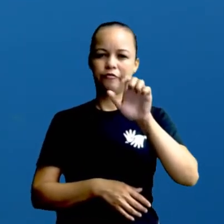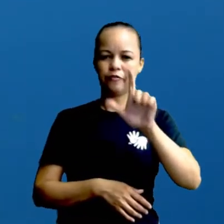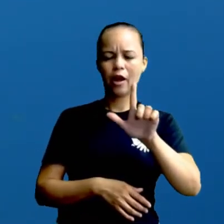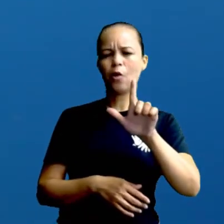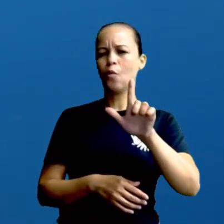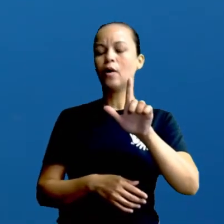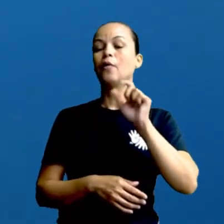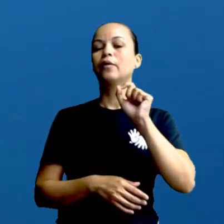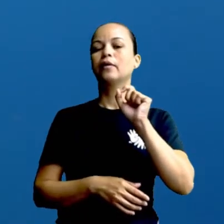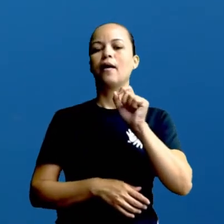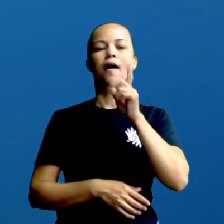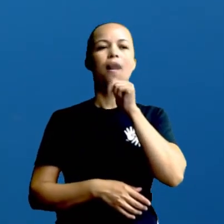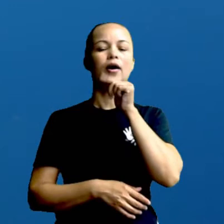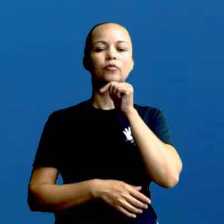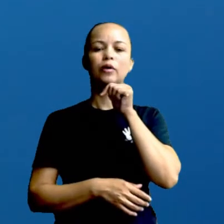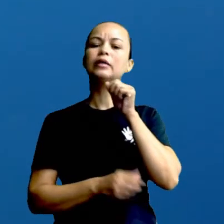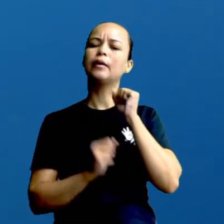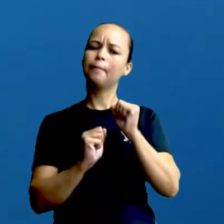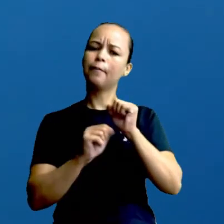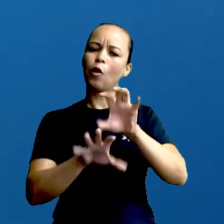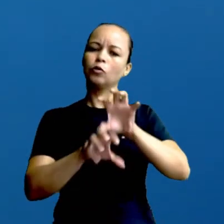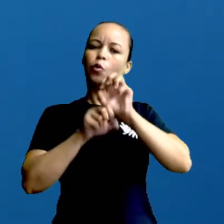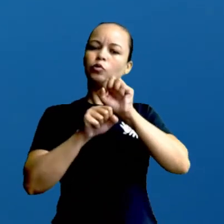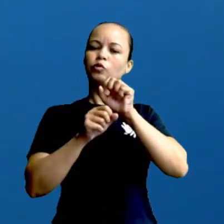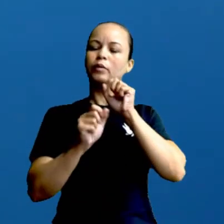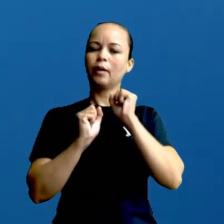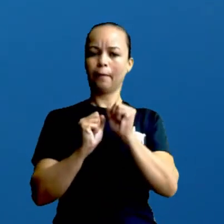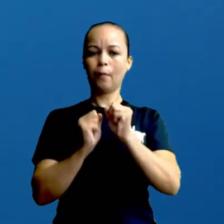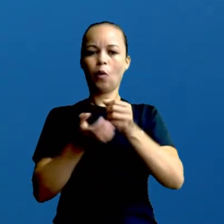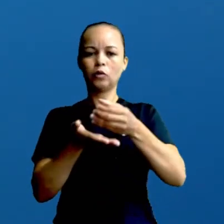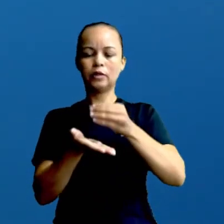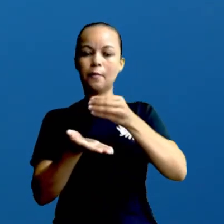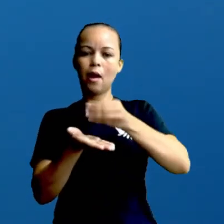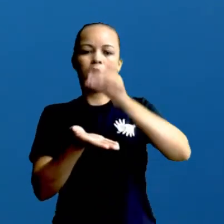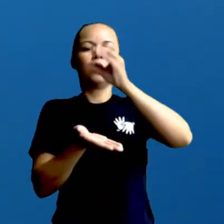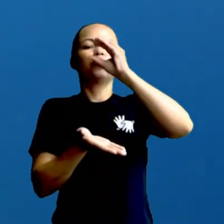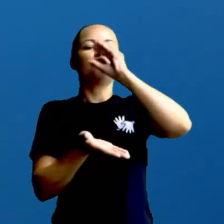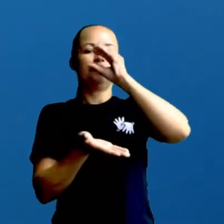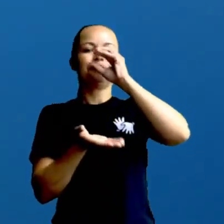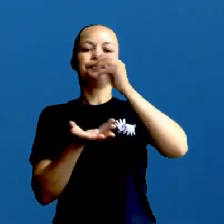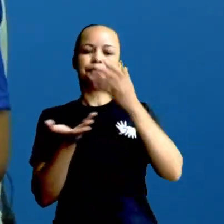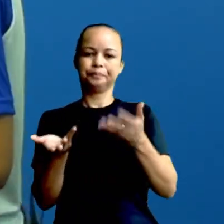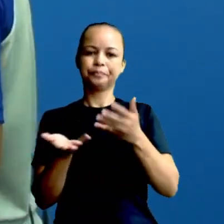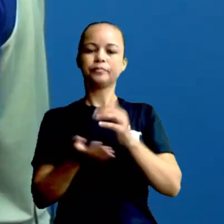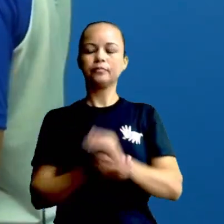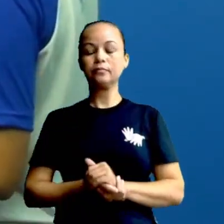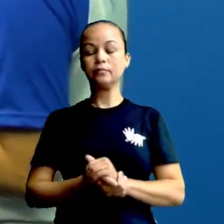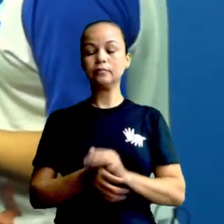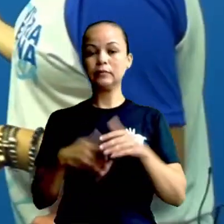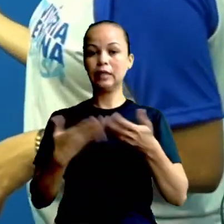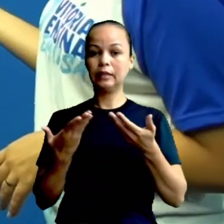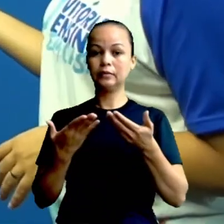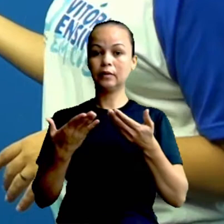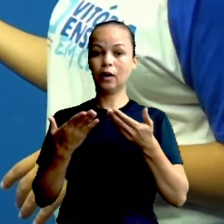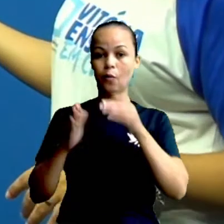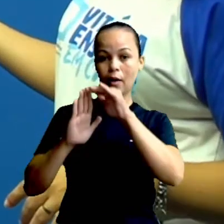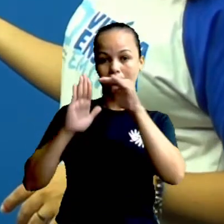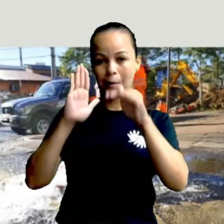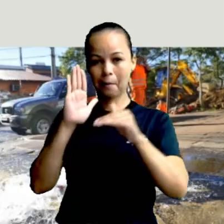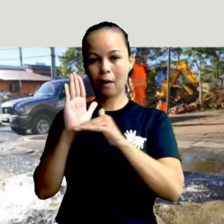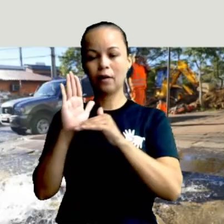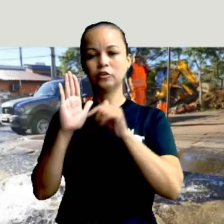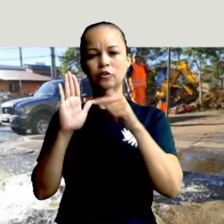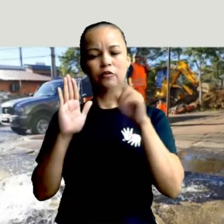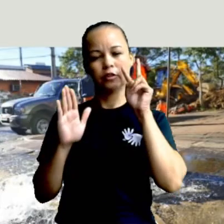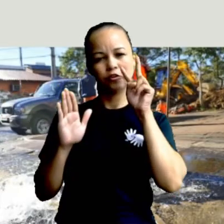para consumo, essa água que vocês podem beber, né, que ela é de boa qualidade. Então aqui abaixo, vocês vão